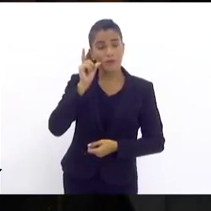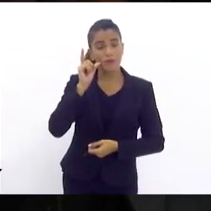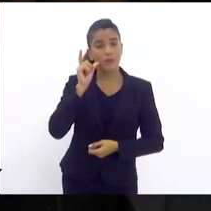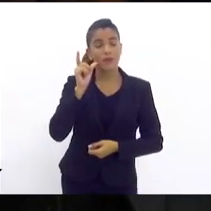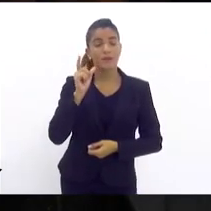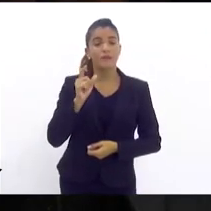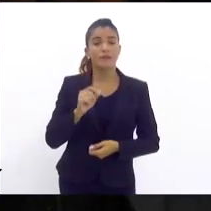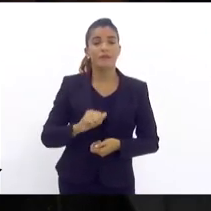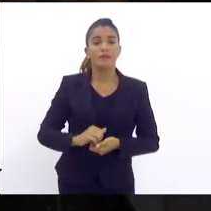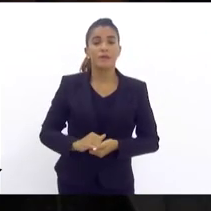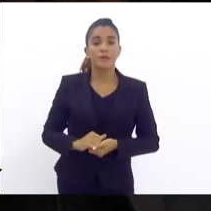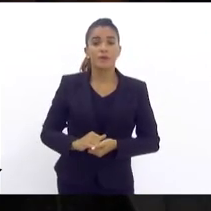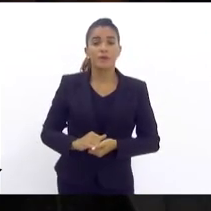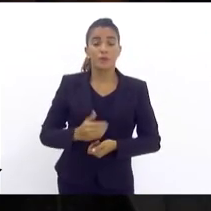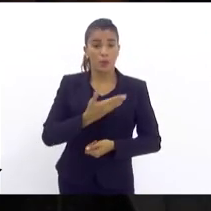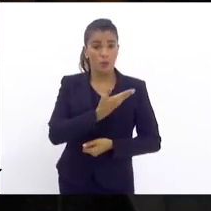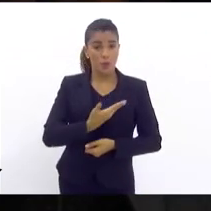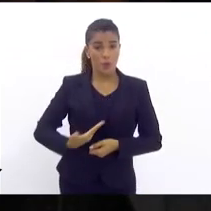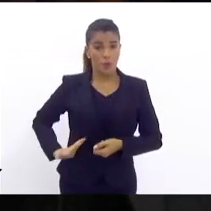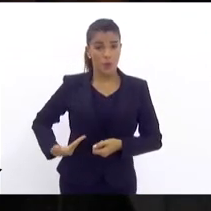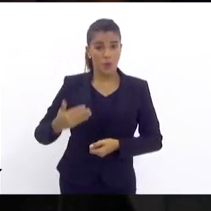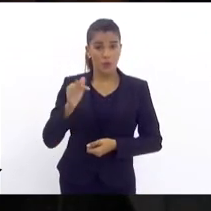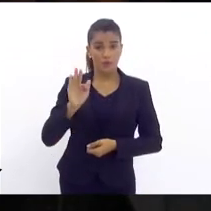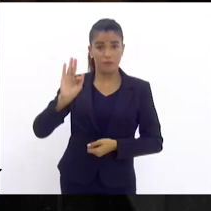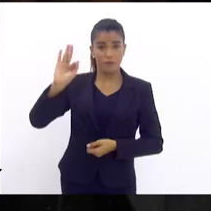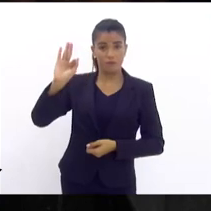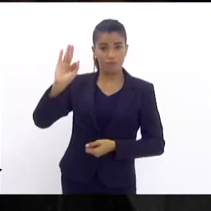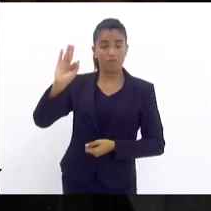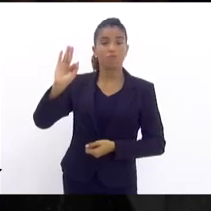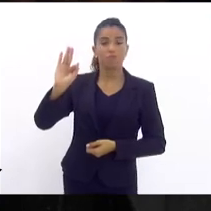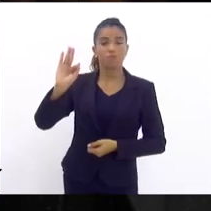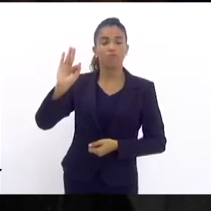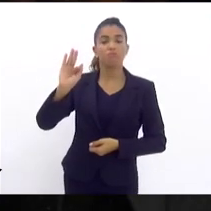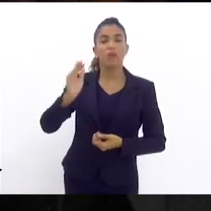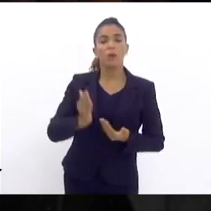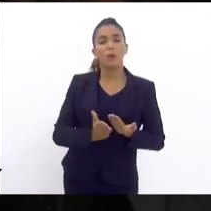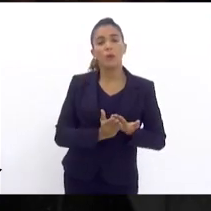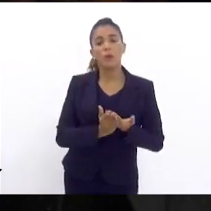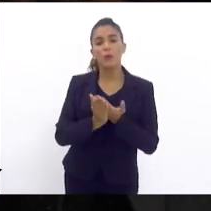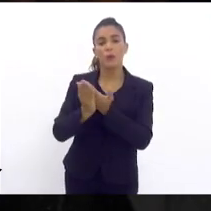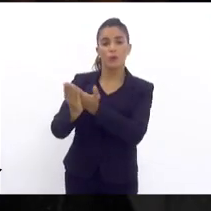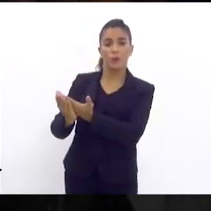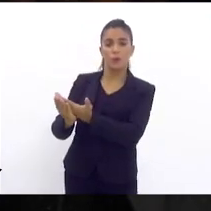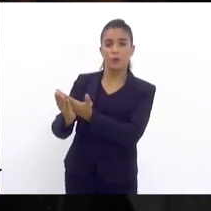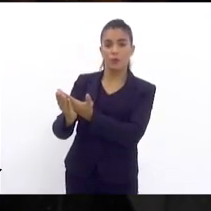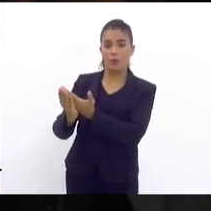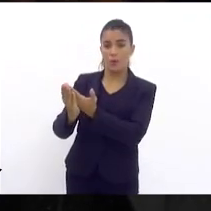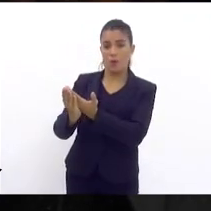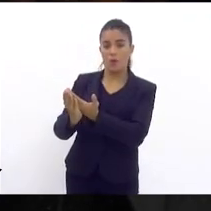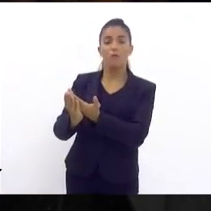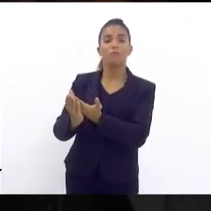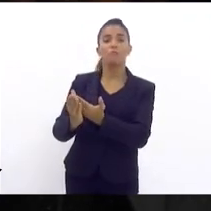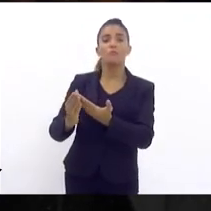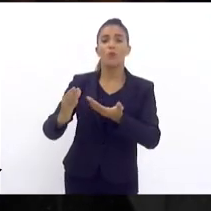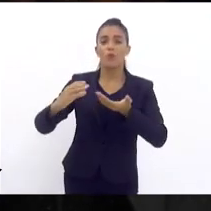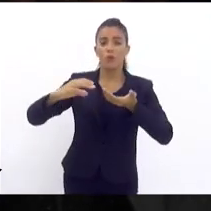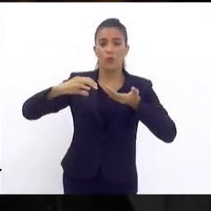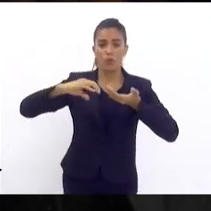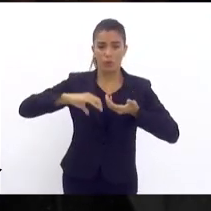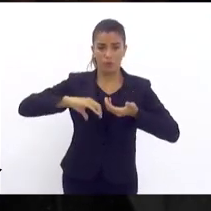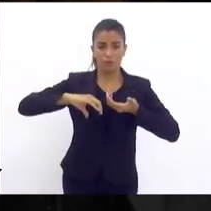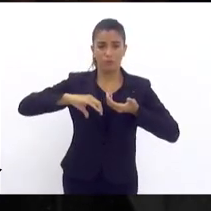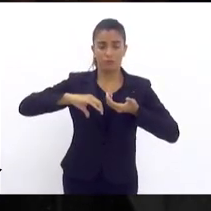o governo federal encaminhou para o Congresso Nacional